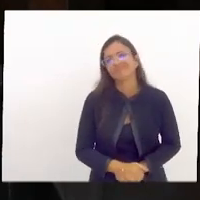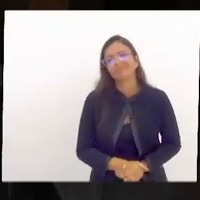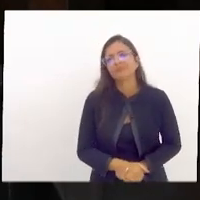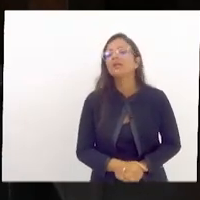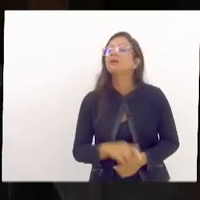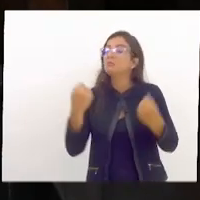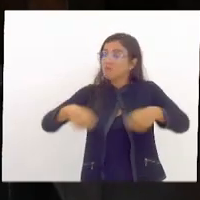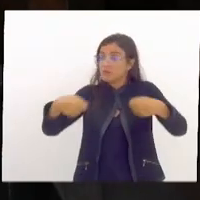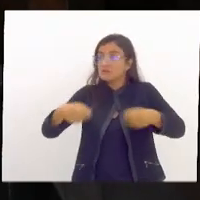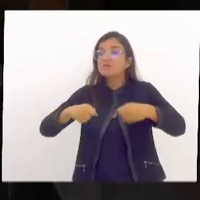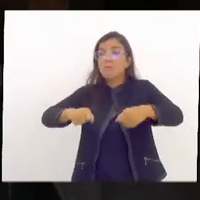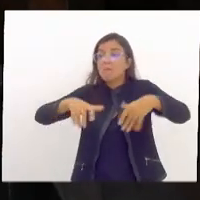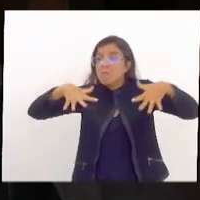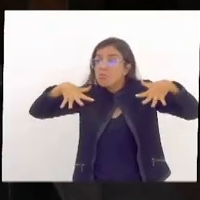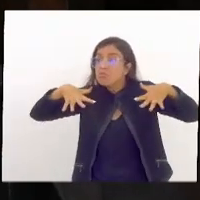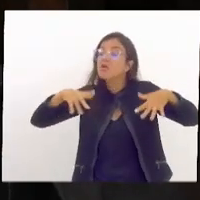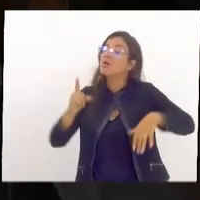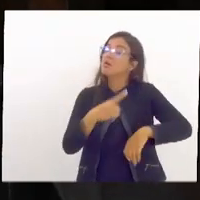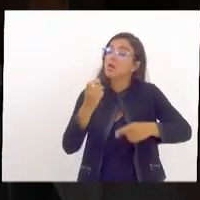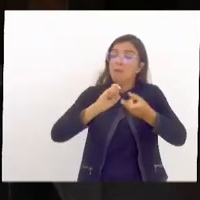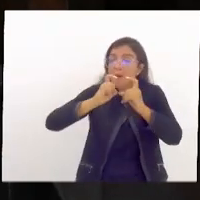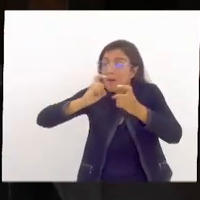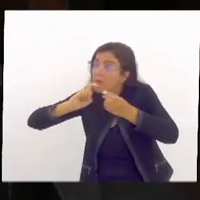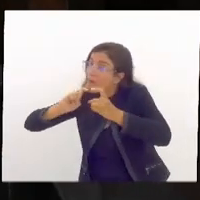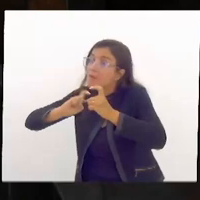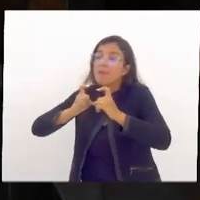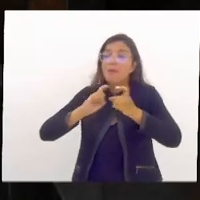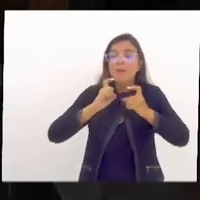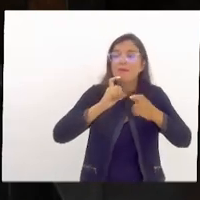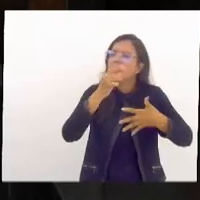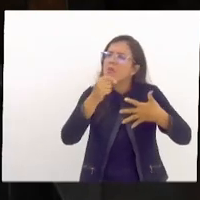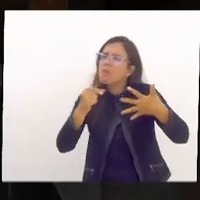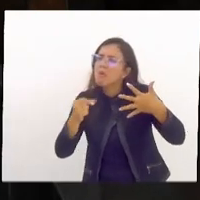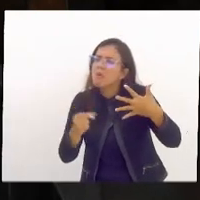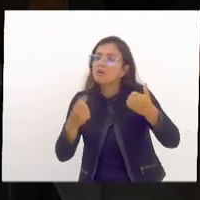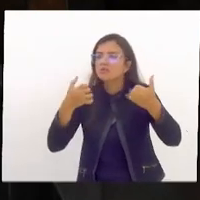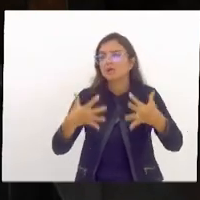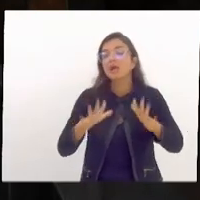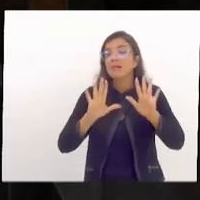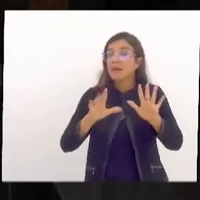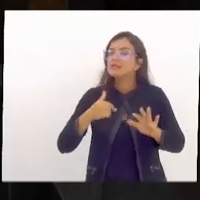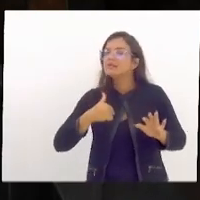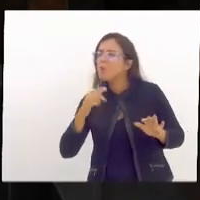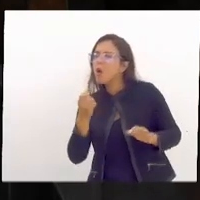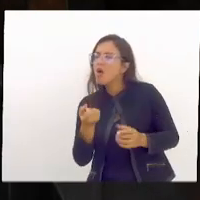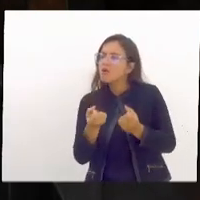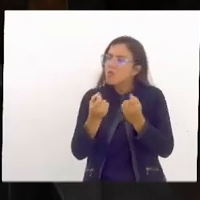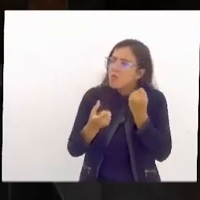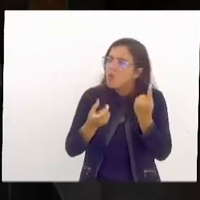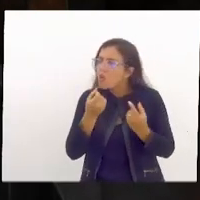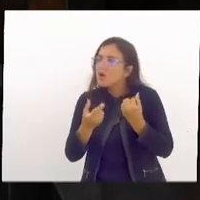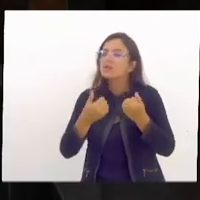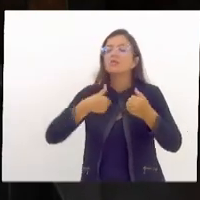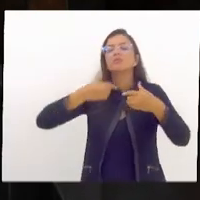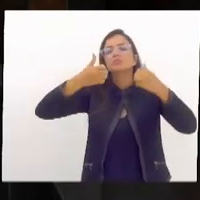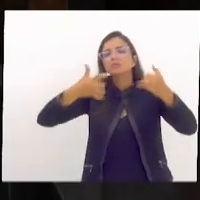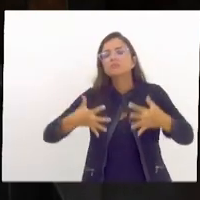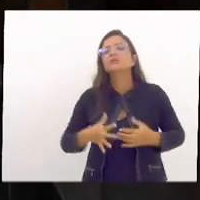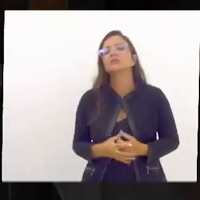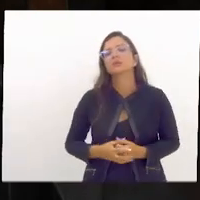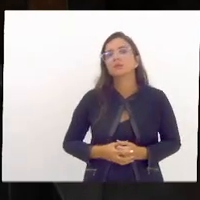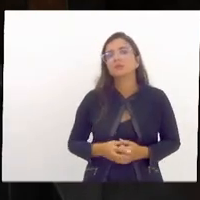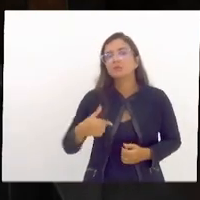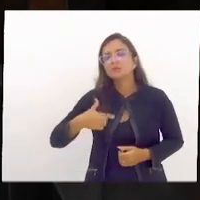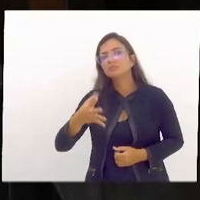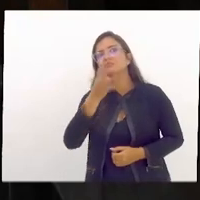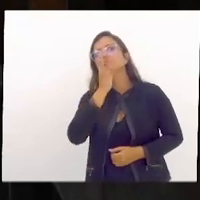audiência pública para debater mais pormenorizadamente esse projeto, mas eu estou citando alguns exemplos, né, do que me chamaram a atenção